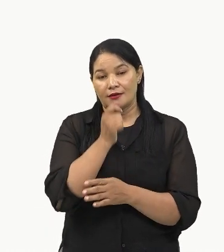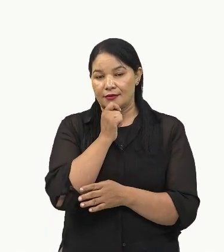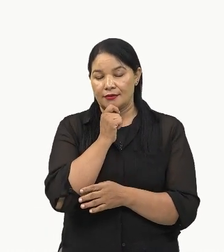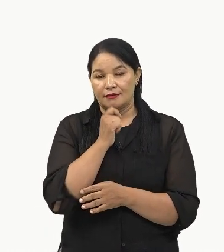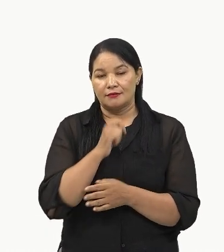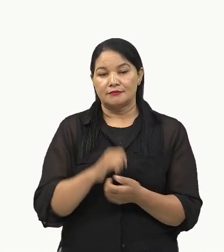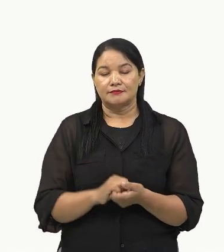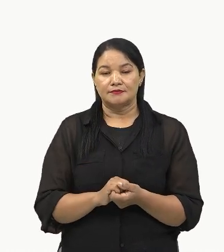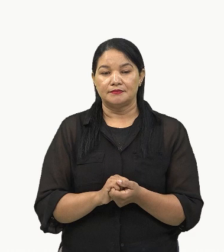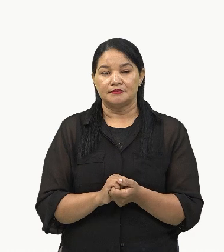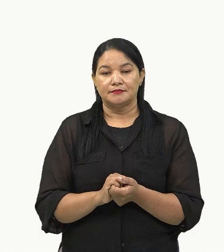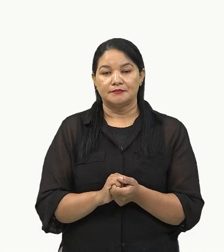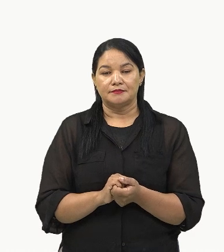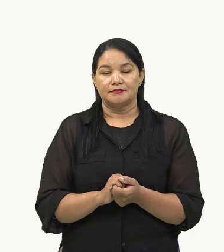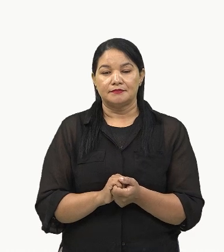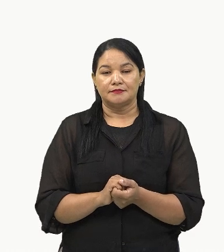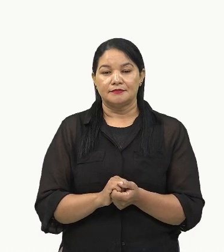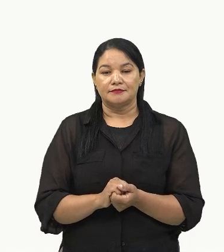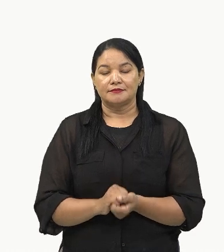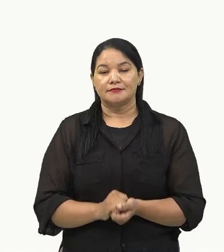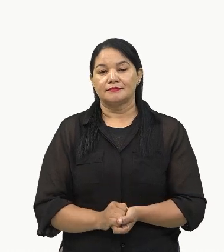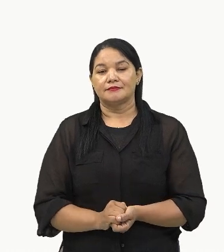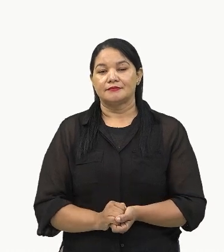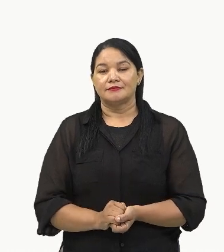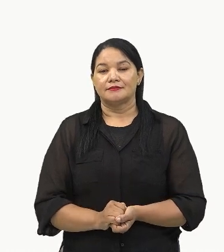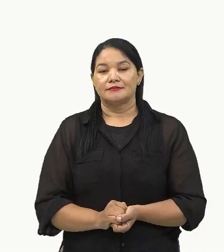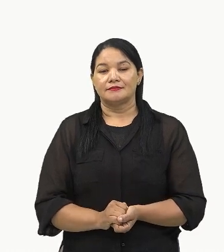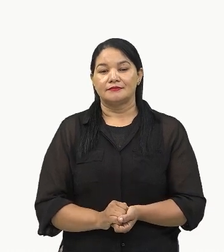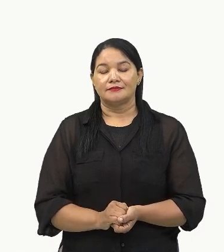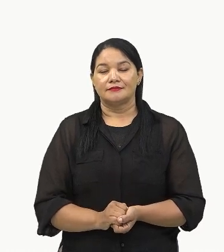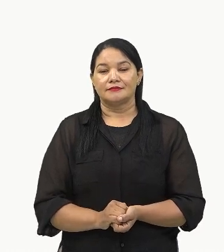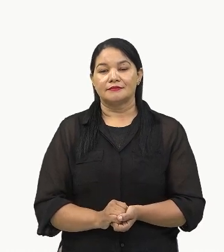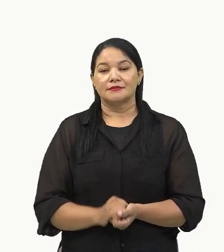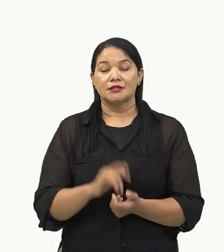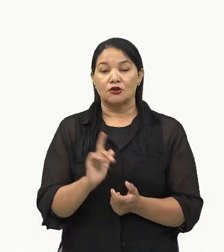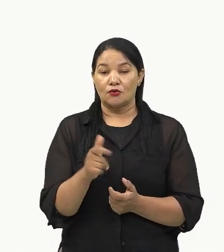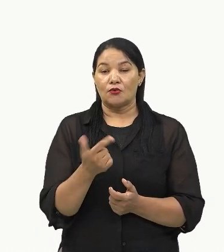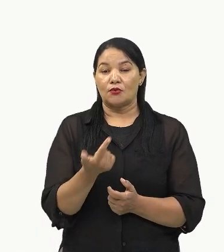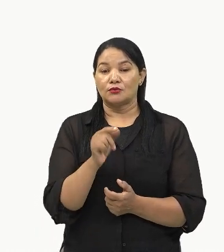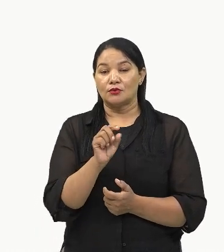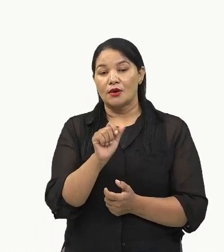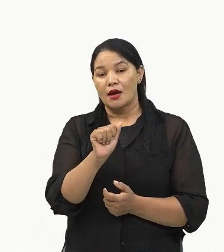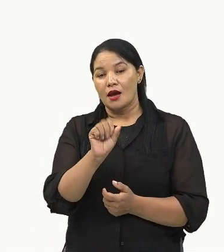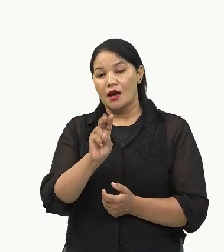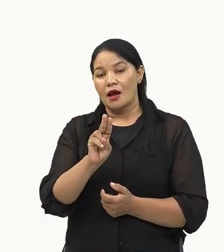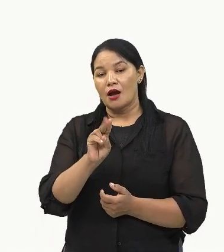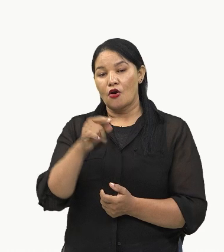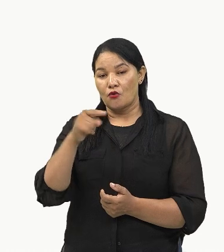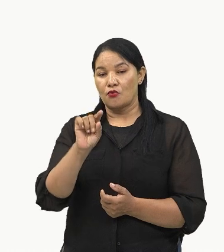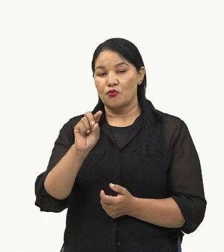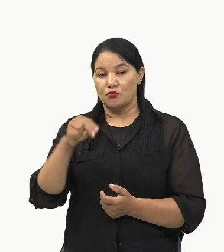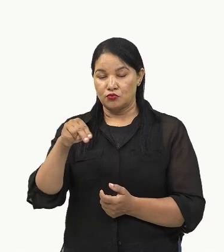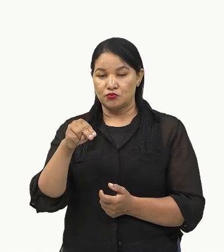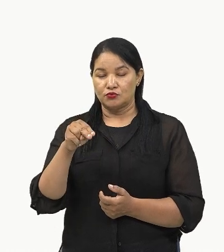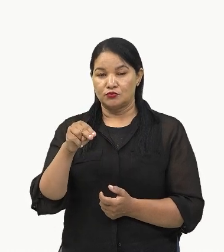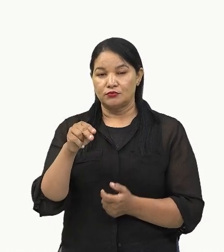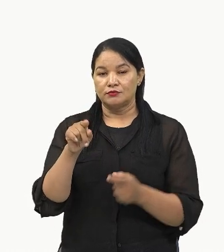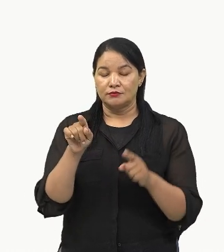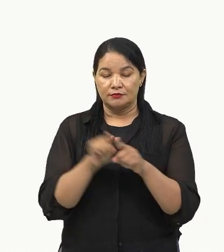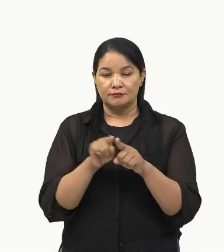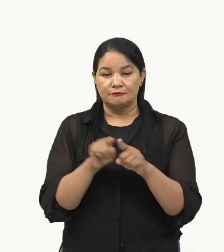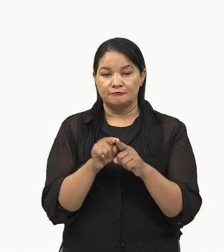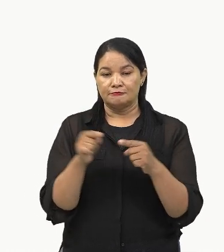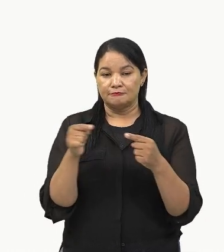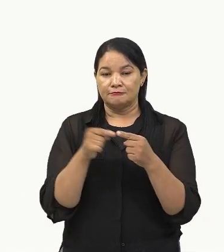tus tareas escolares? Todavia não. Aún também significa sinônimo de todavia, que quer dizer ainda. Também pode-se